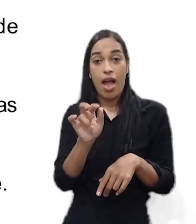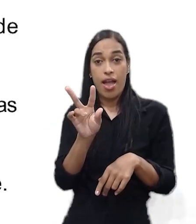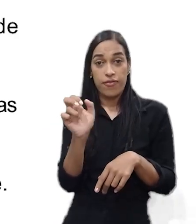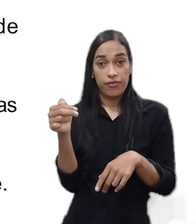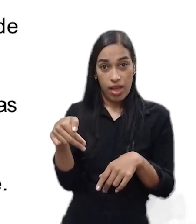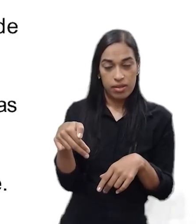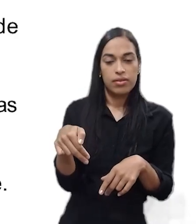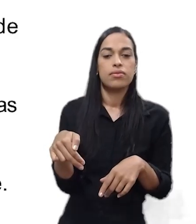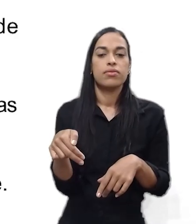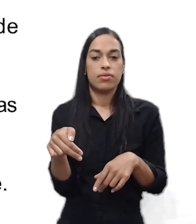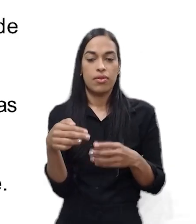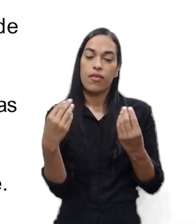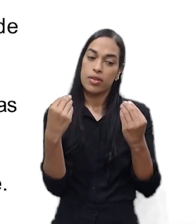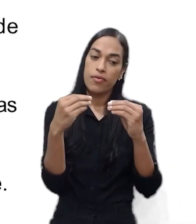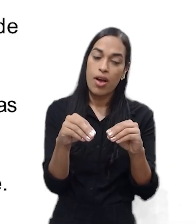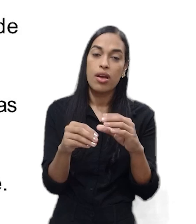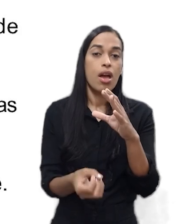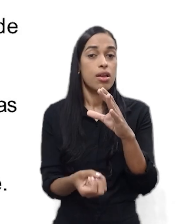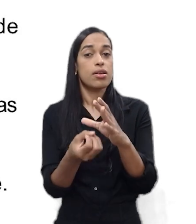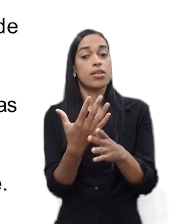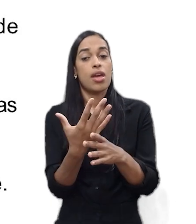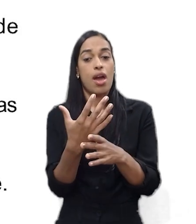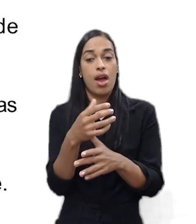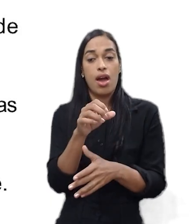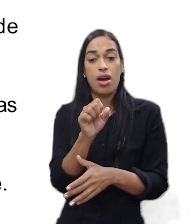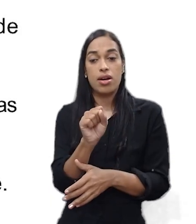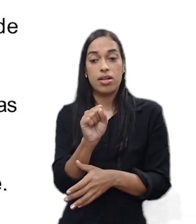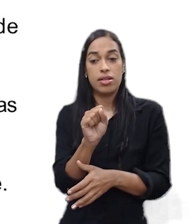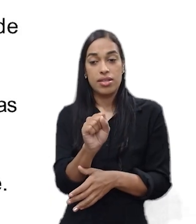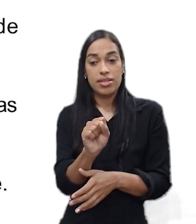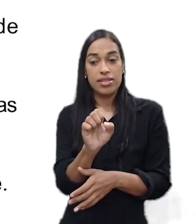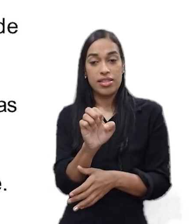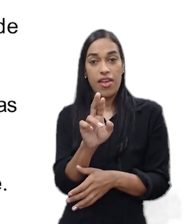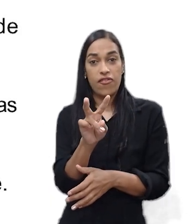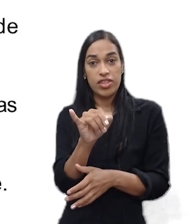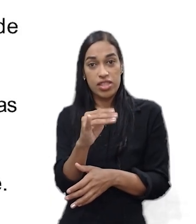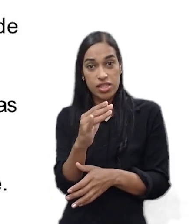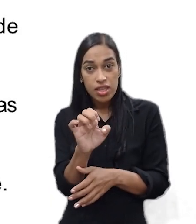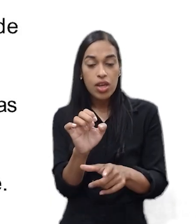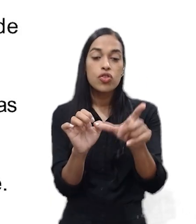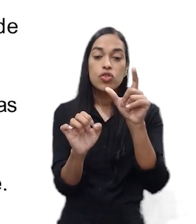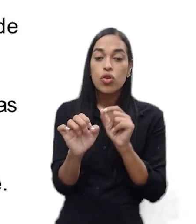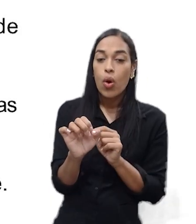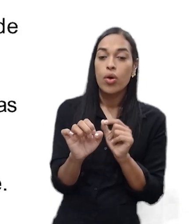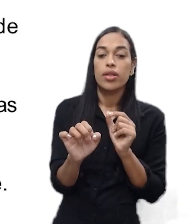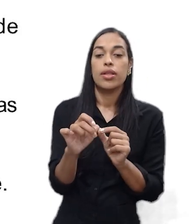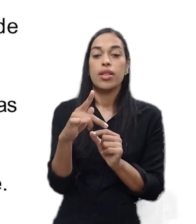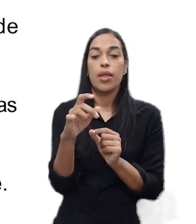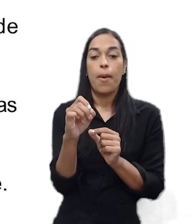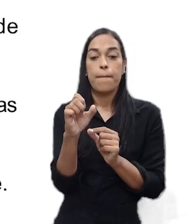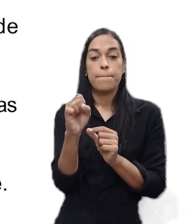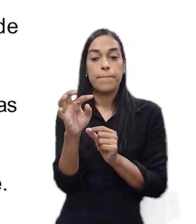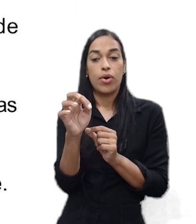painel do Aven, cliquem em Create a New Service e escolha a opção PostgreSQL